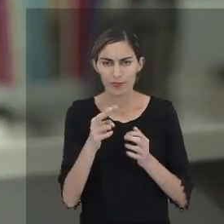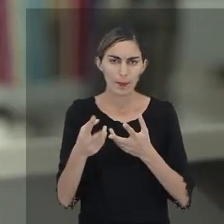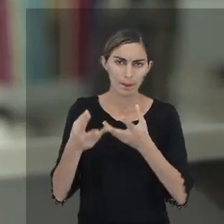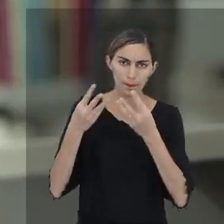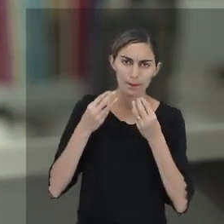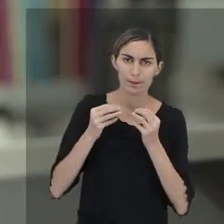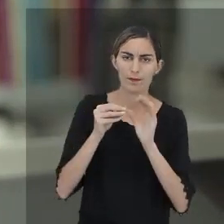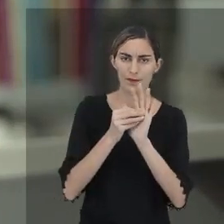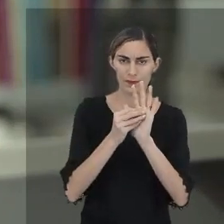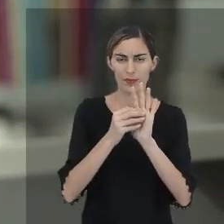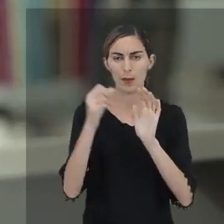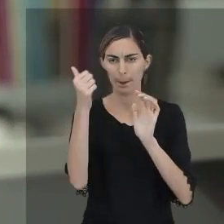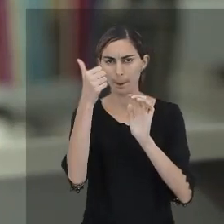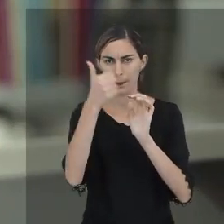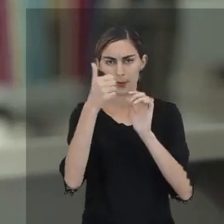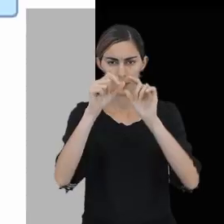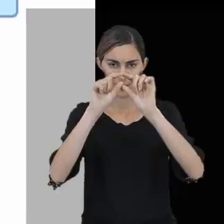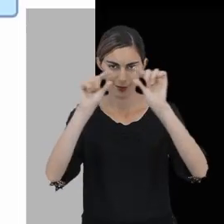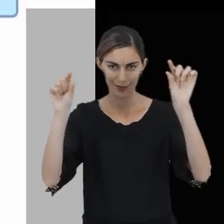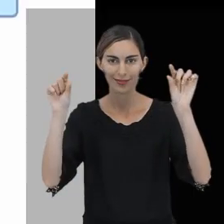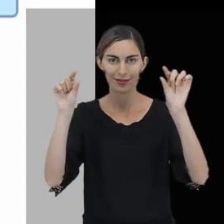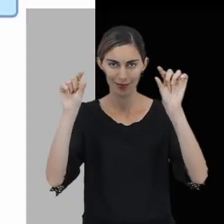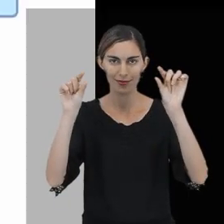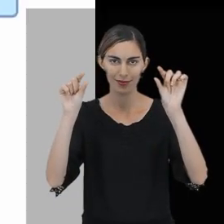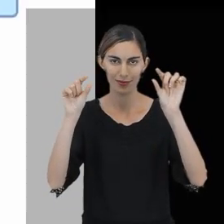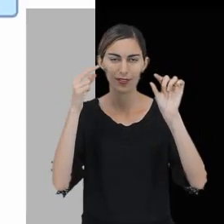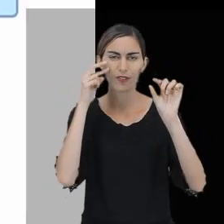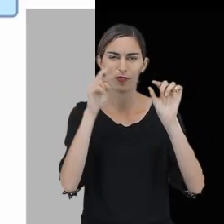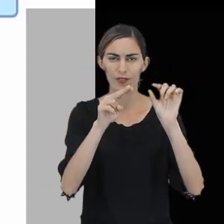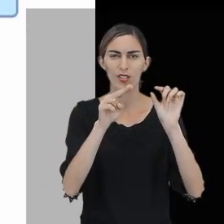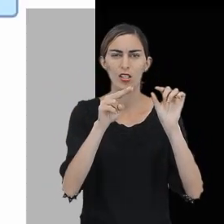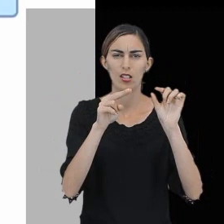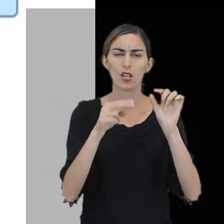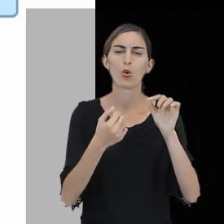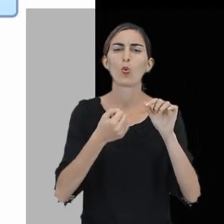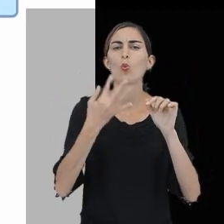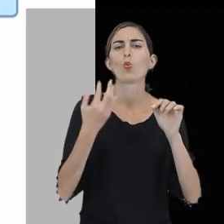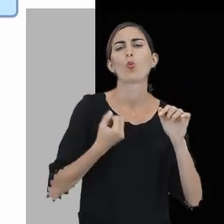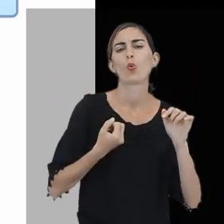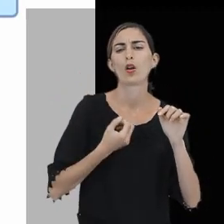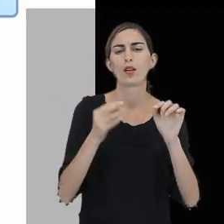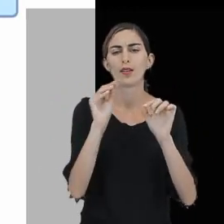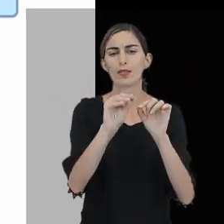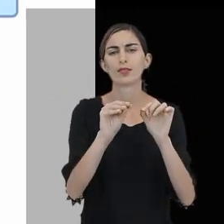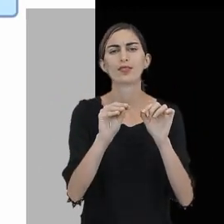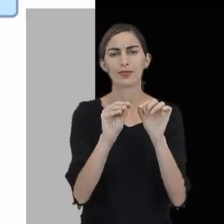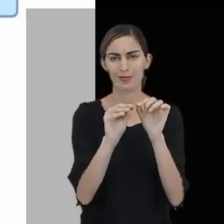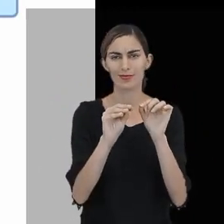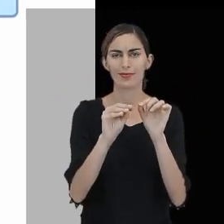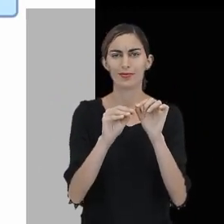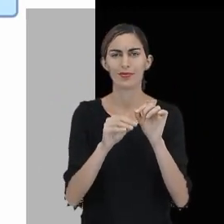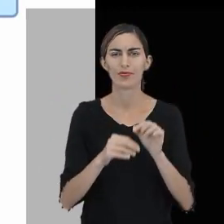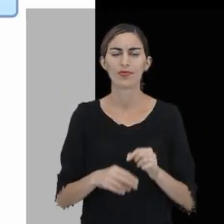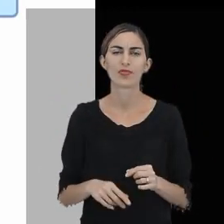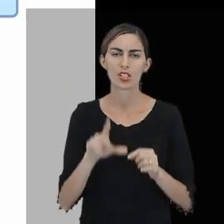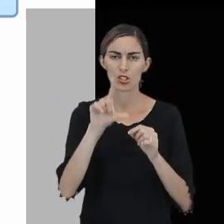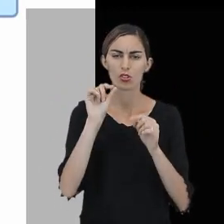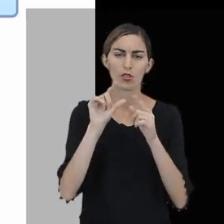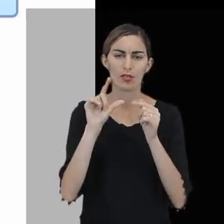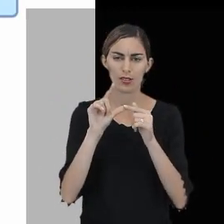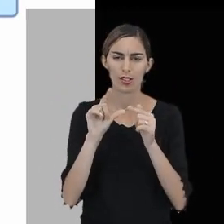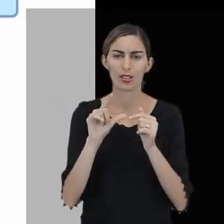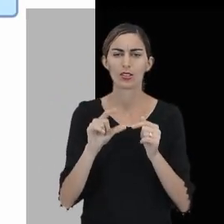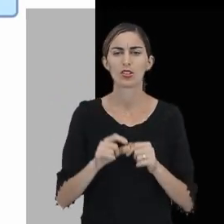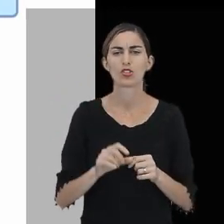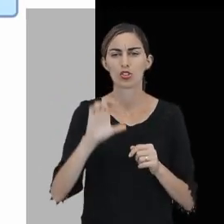capítulo cheque bom saque nessa primeira linha ele é você atribui um falou a referência que tinha que buscar essa a variável aqui e você